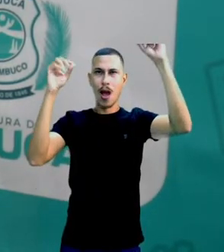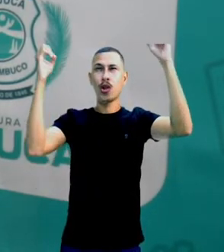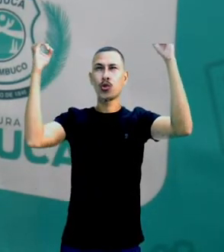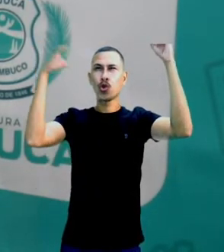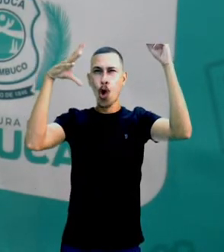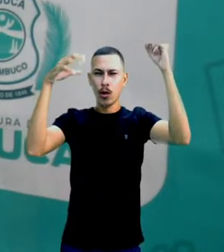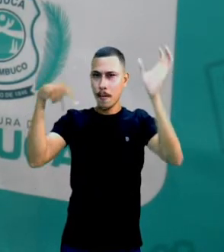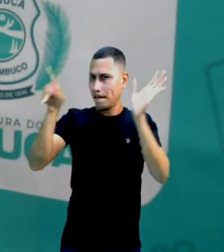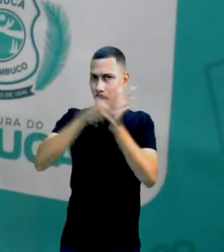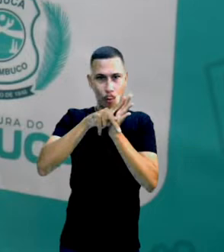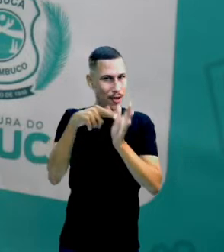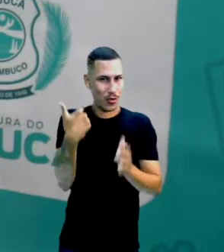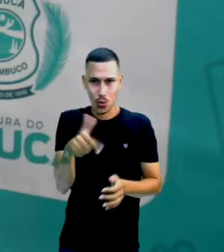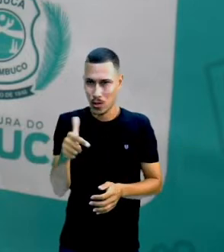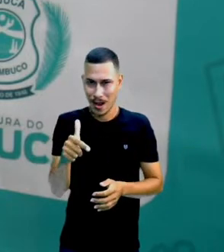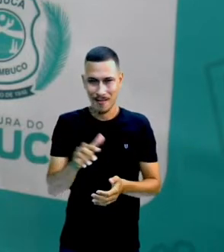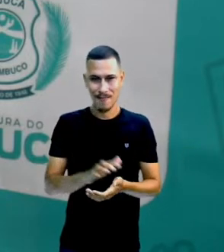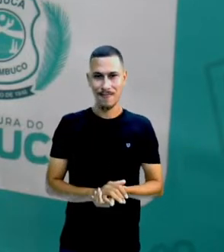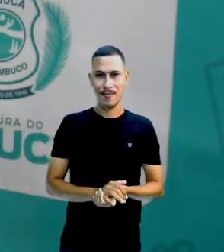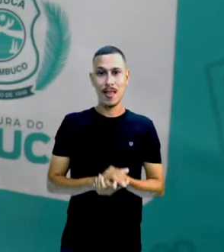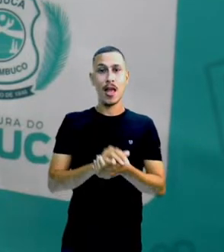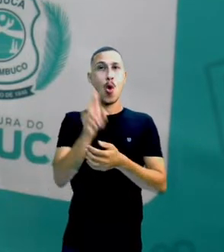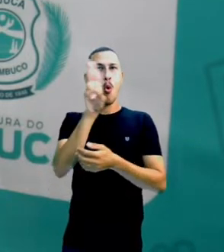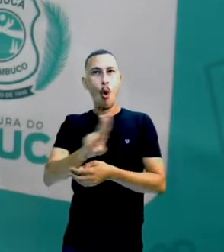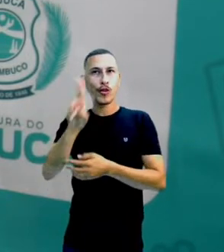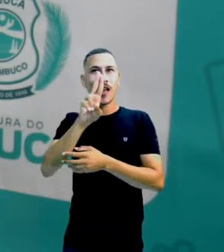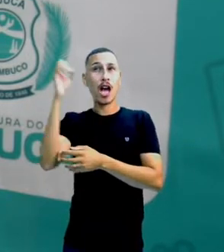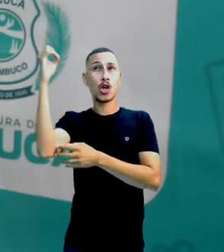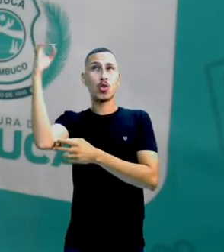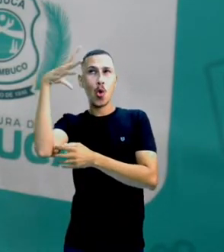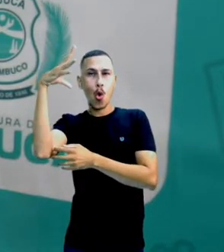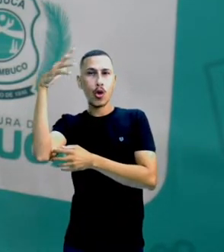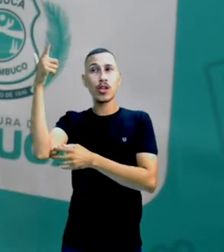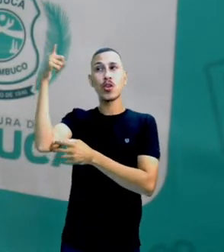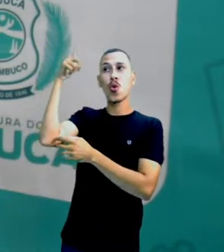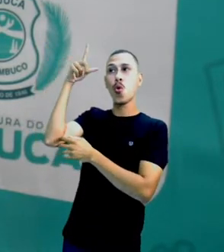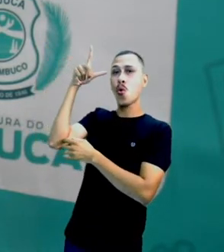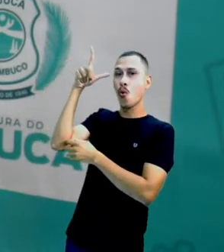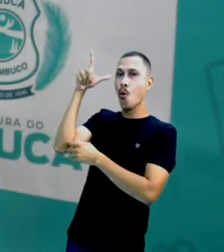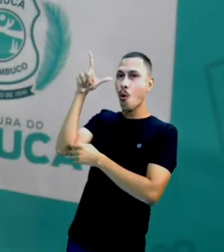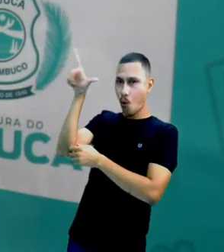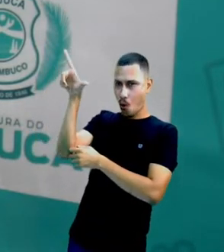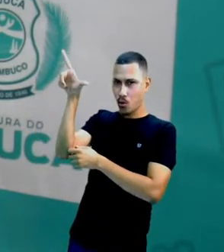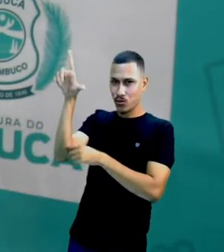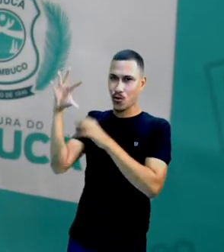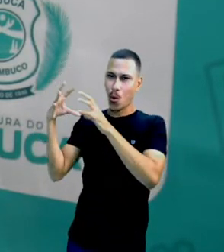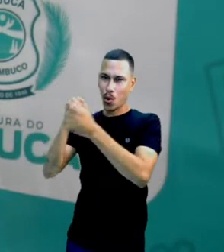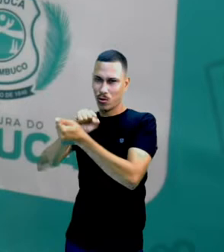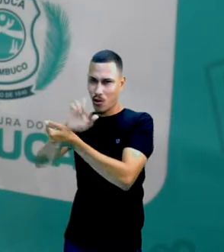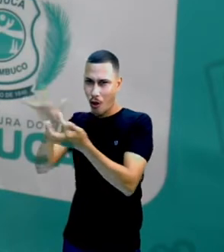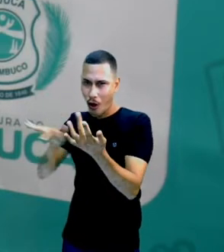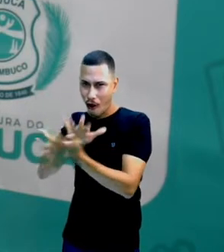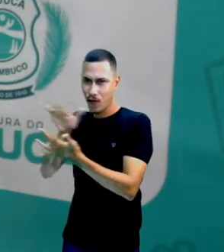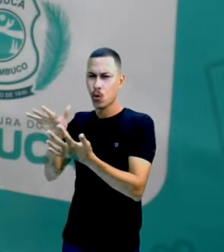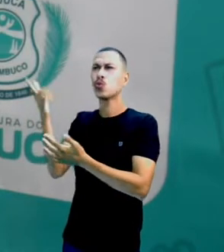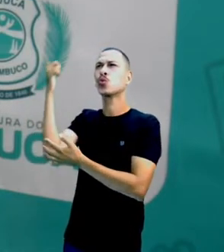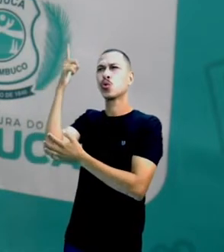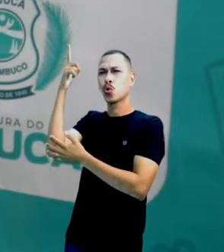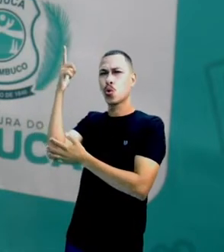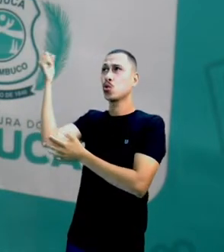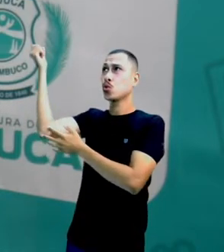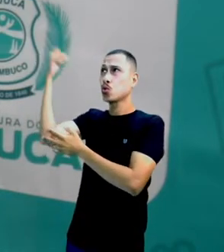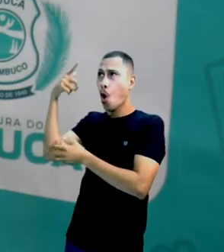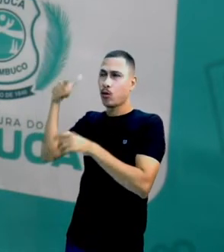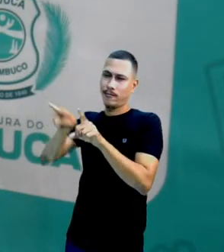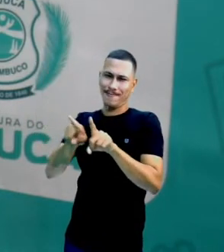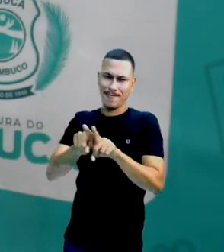Pensou? Ela é iluminada, ela reflete a luz, principalmente do sol, não é isso?